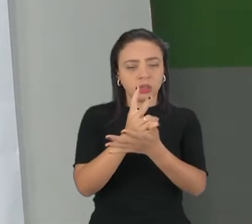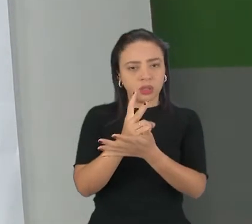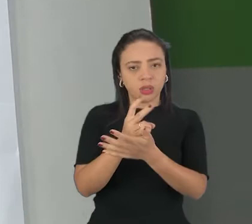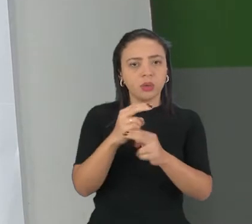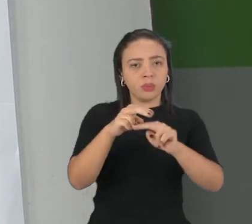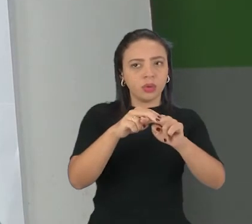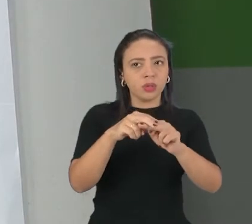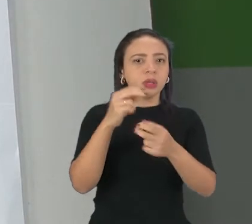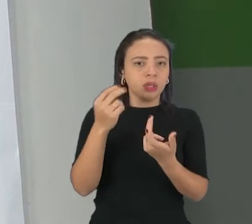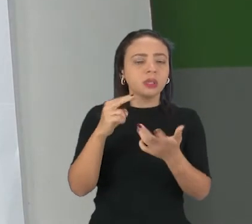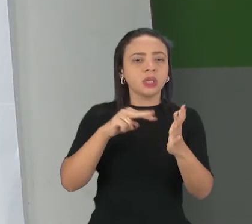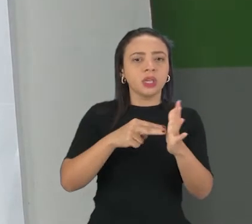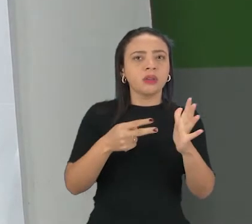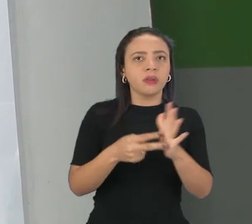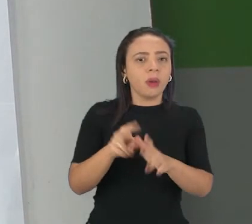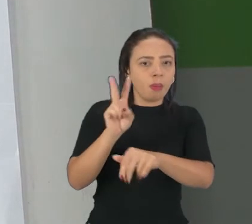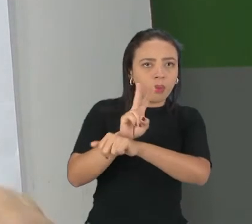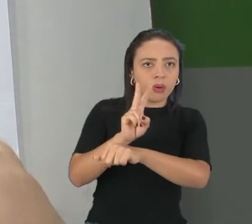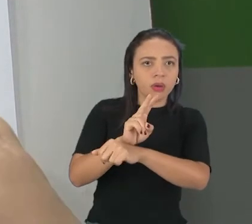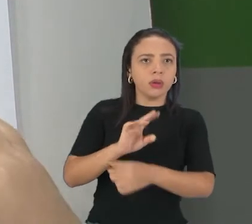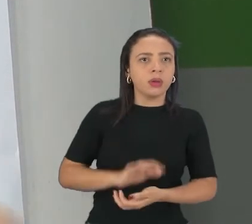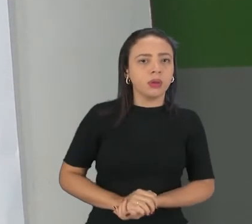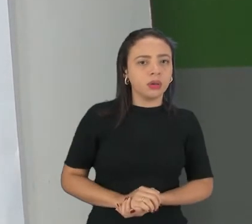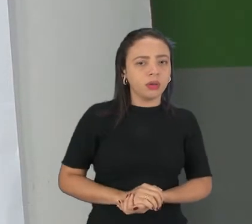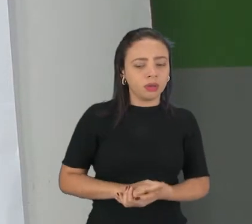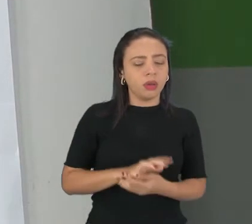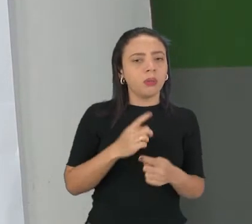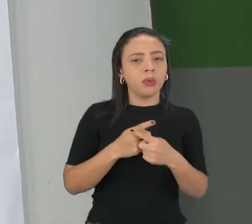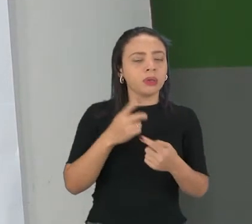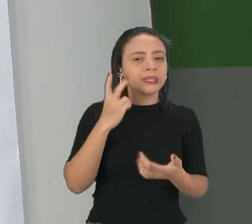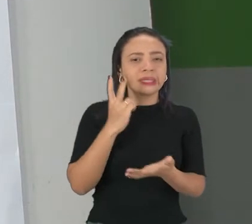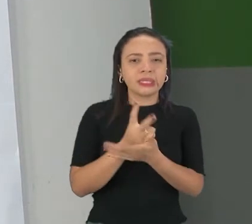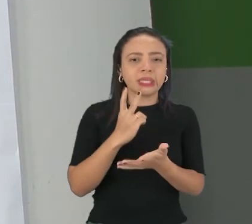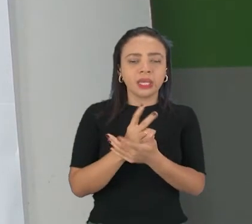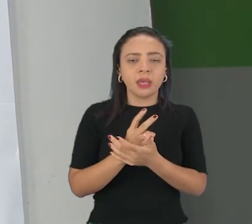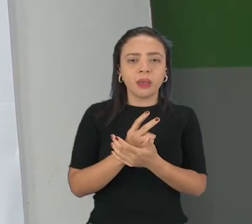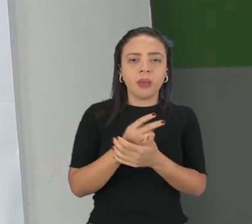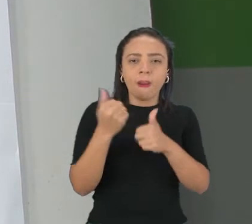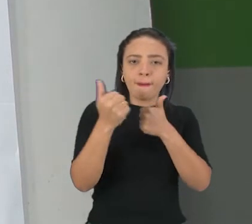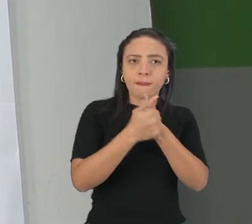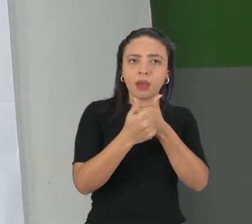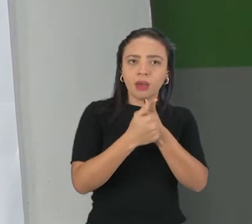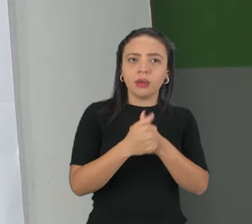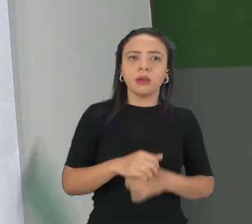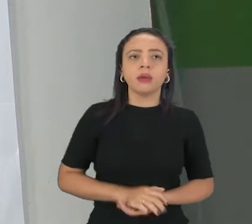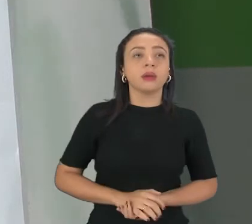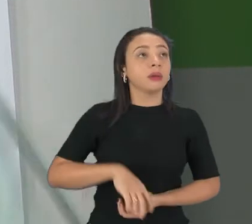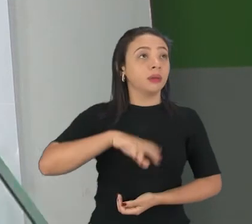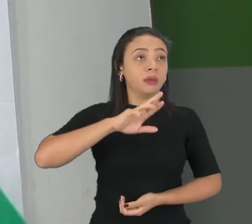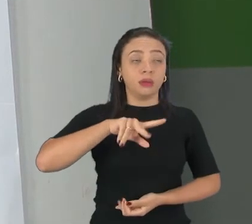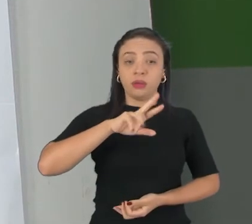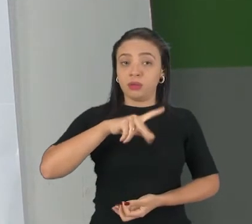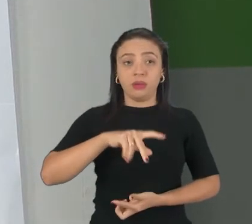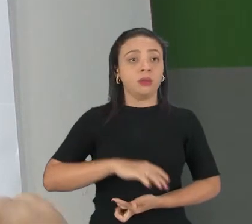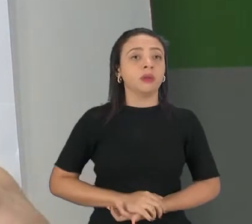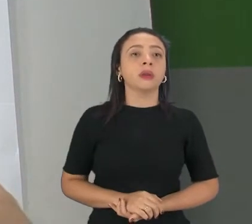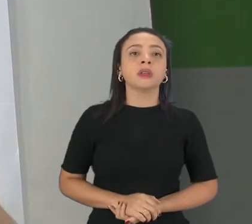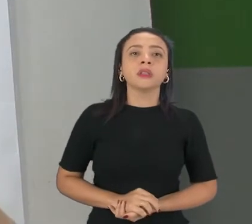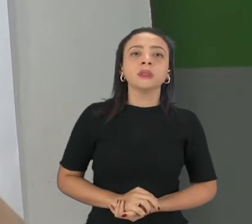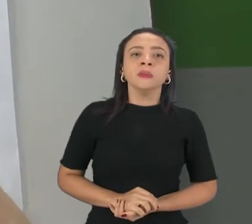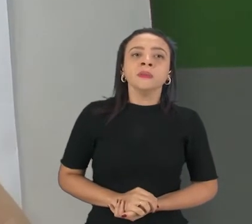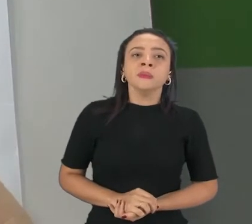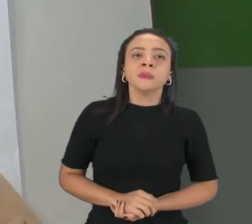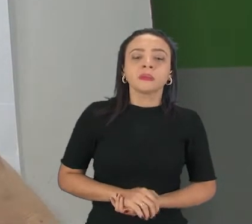é prevenido? É porque ele anda sobre arames farpados? Não, né? Ele não anda sobre arames